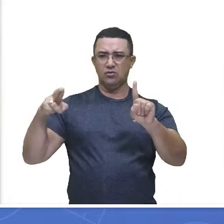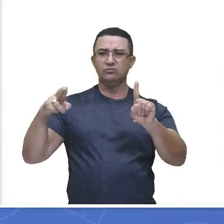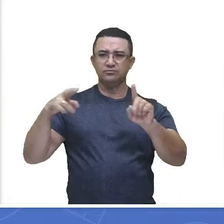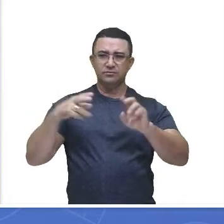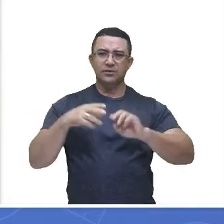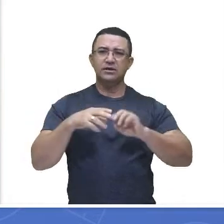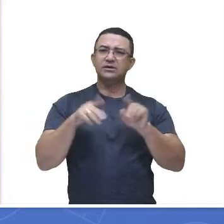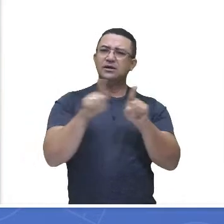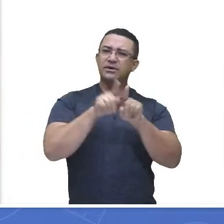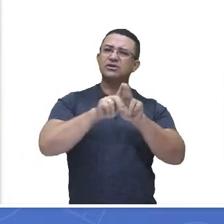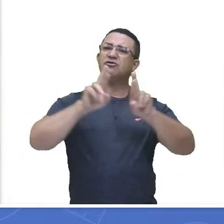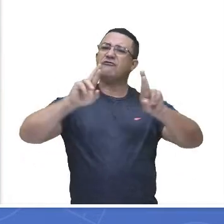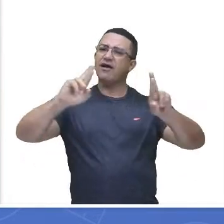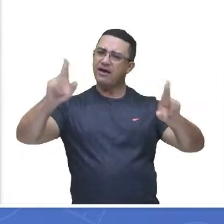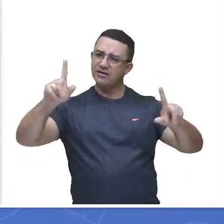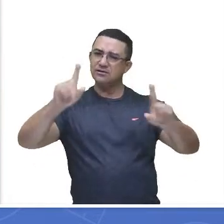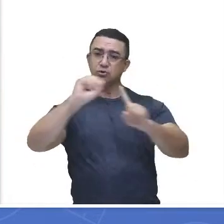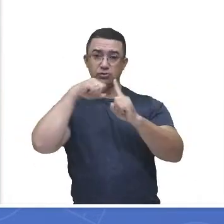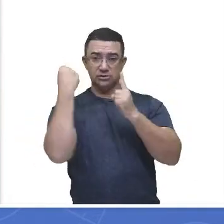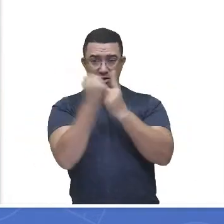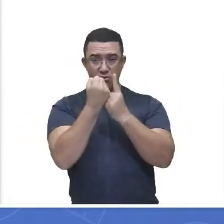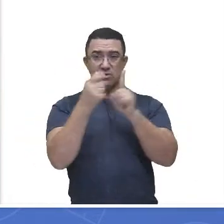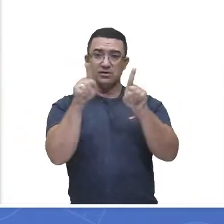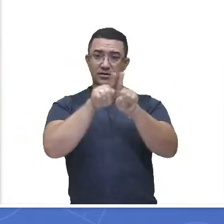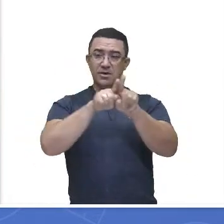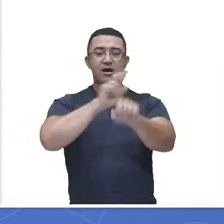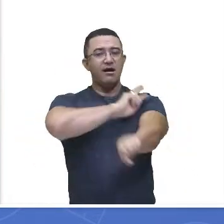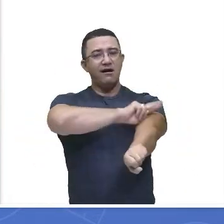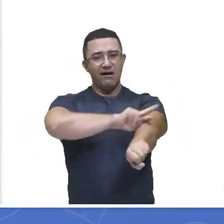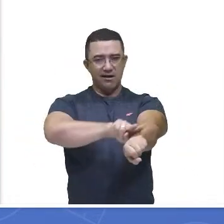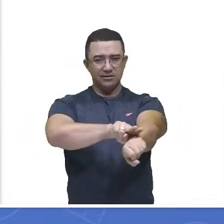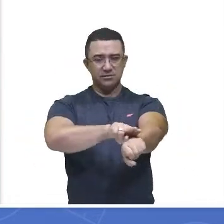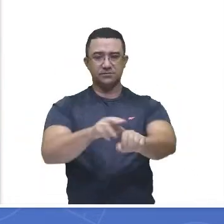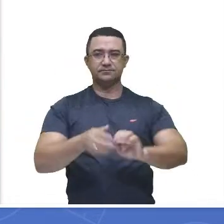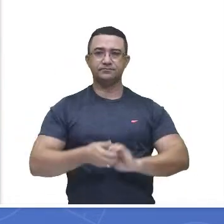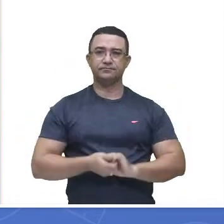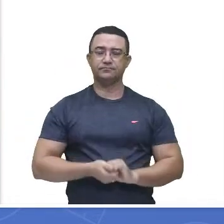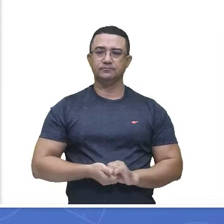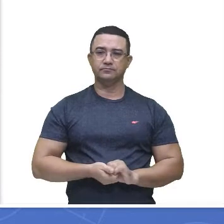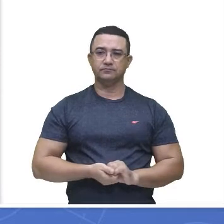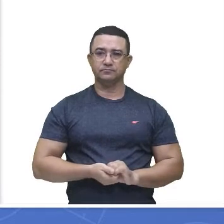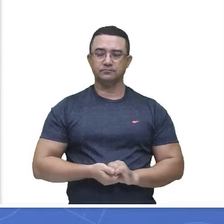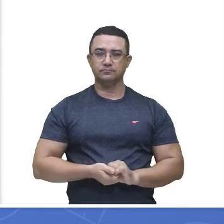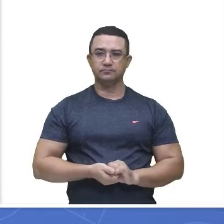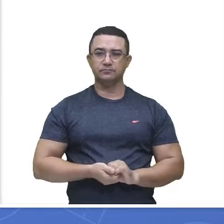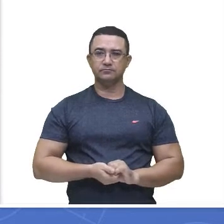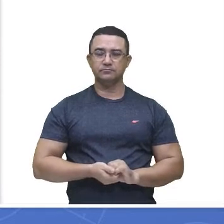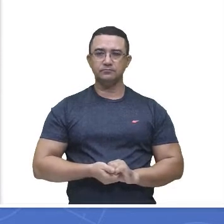diferenças sociais e raciais, tá? Vamos a uma